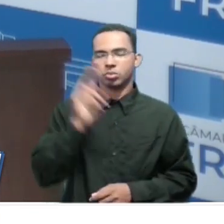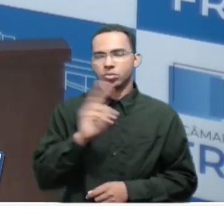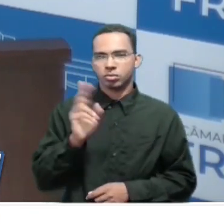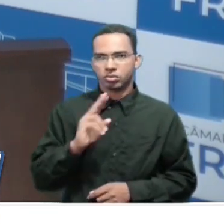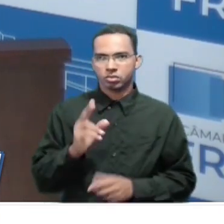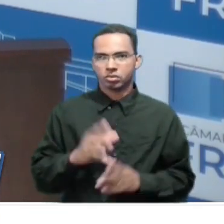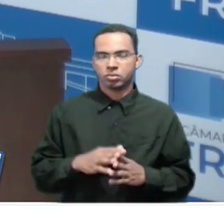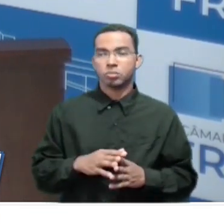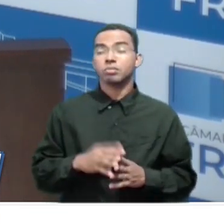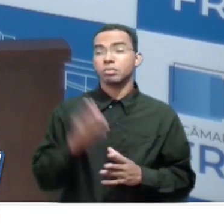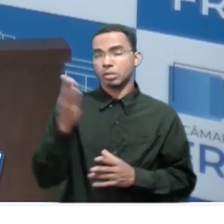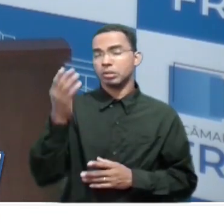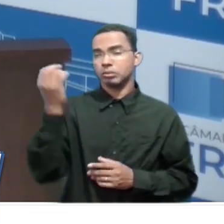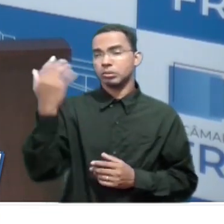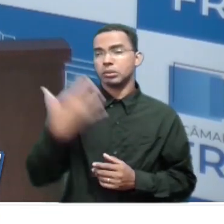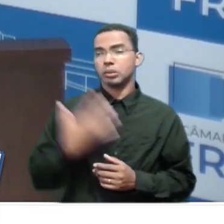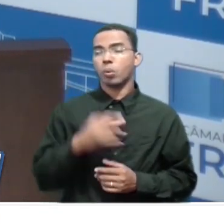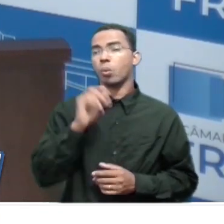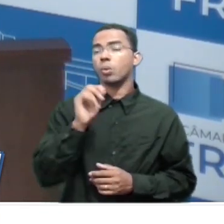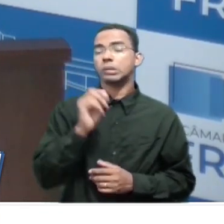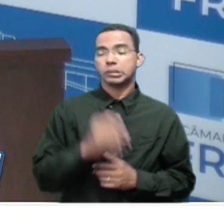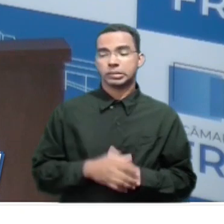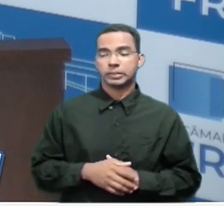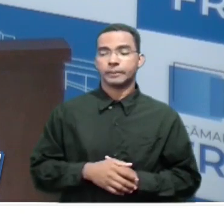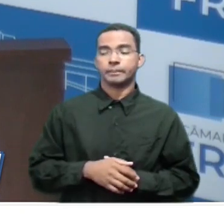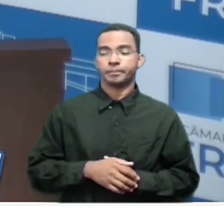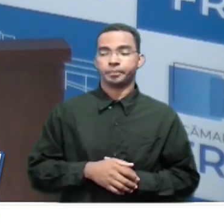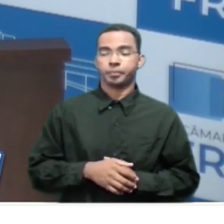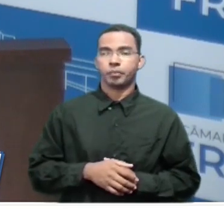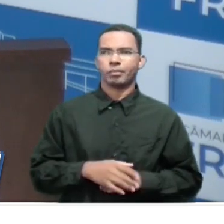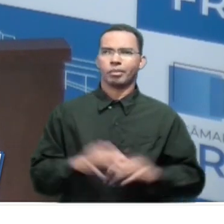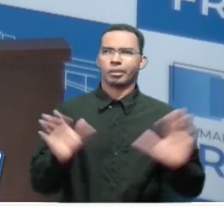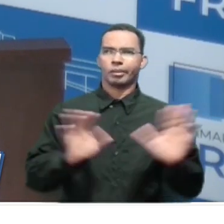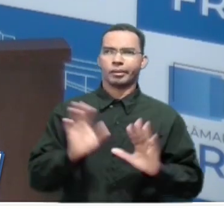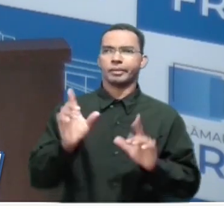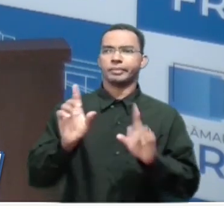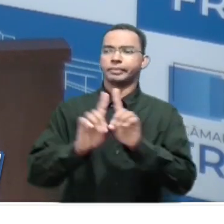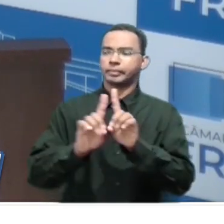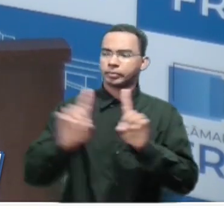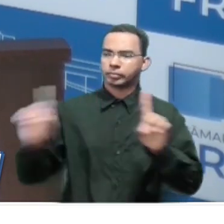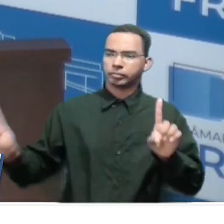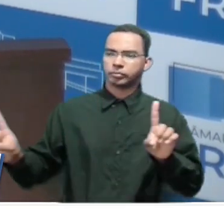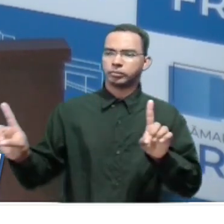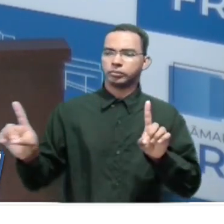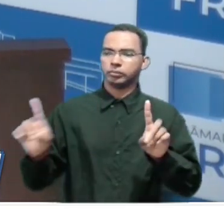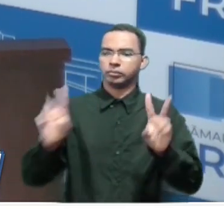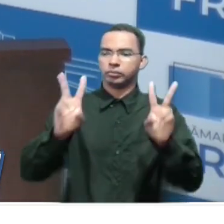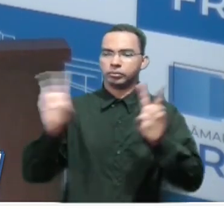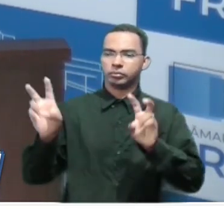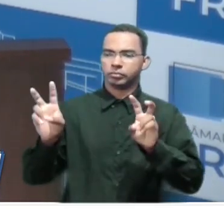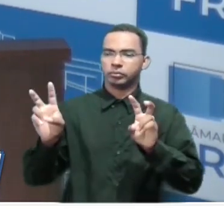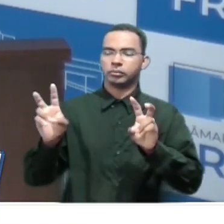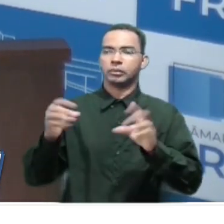E ele me disse que, não, ele foi afastado só para questões internas,